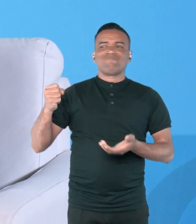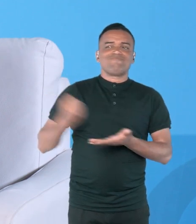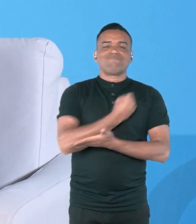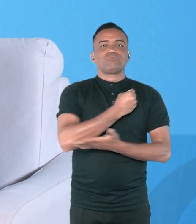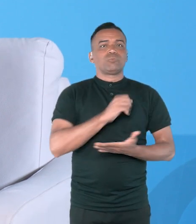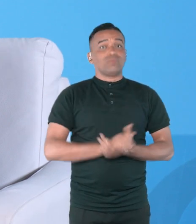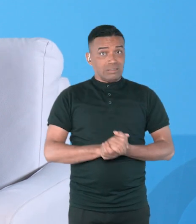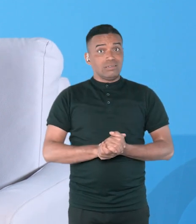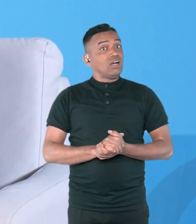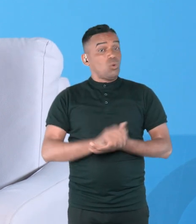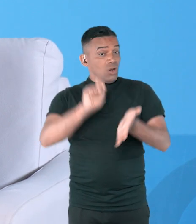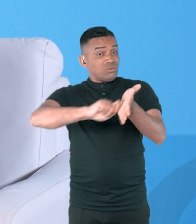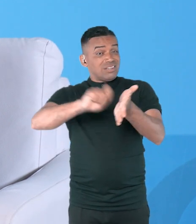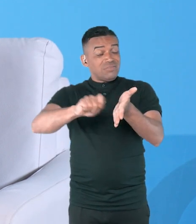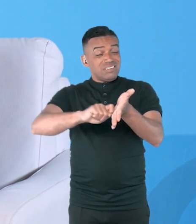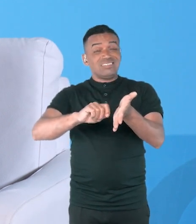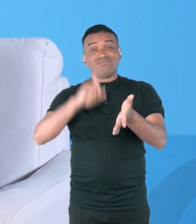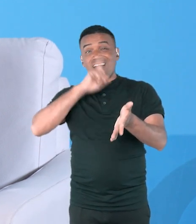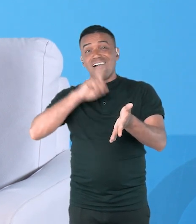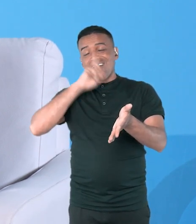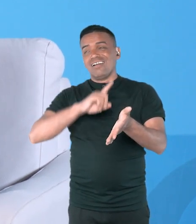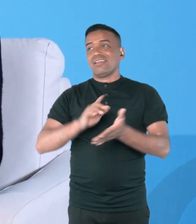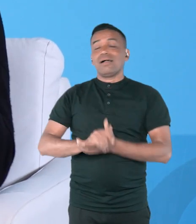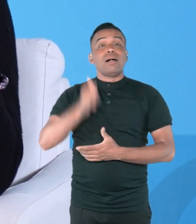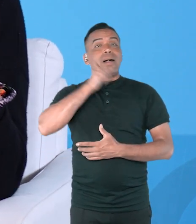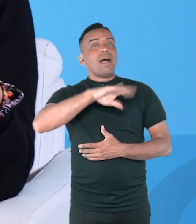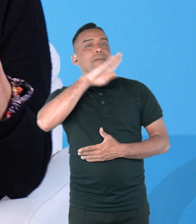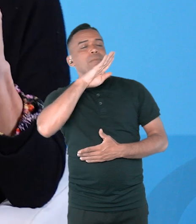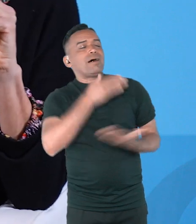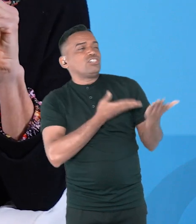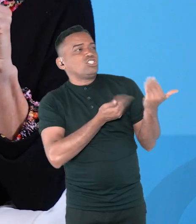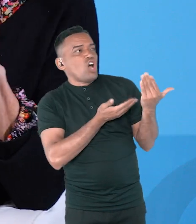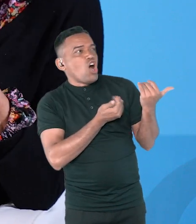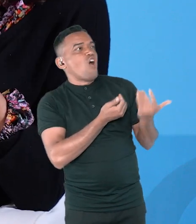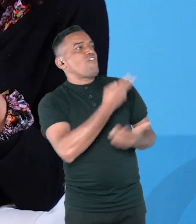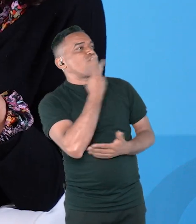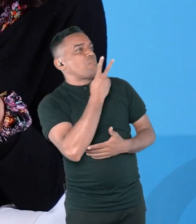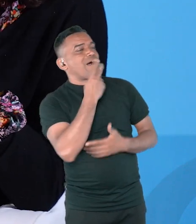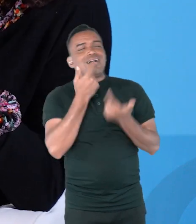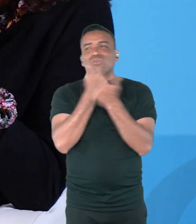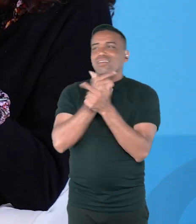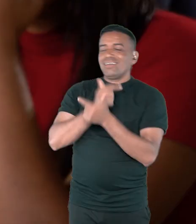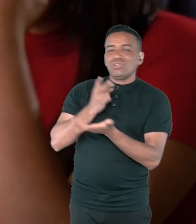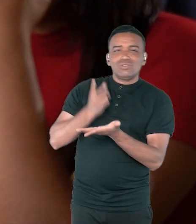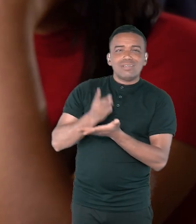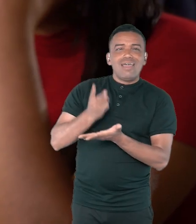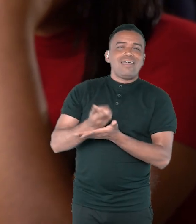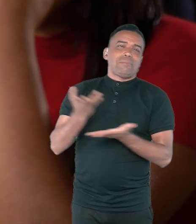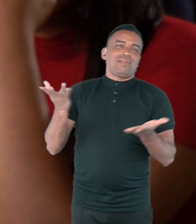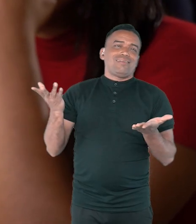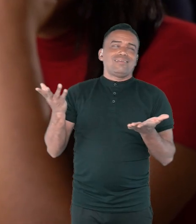As linhas que eu não escrevi. Minha mãe, jovem para sempre, fumando e rindo no sofá.